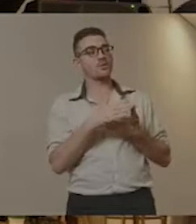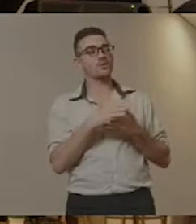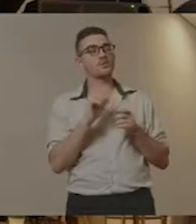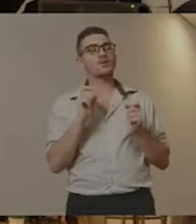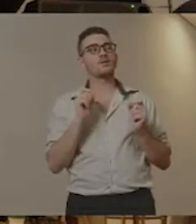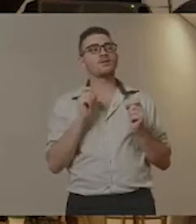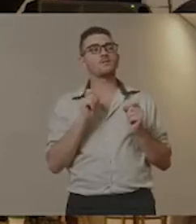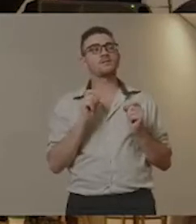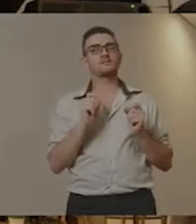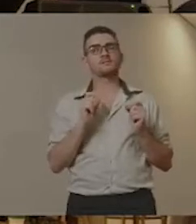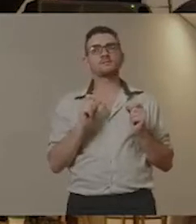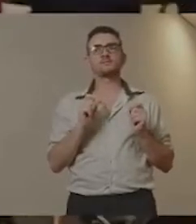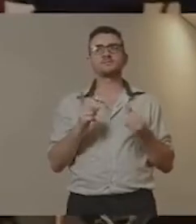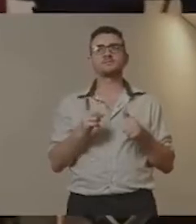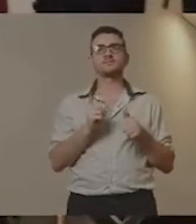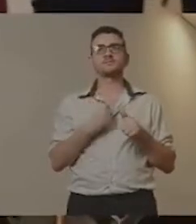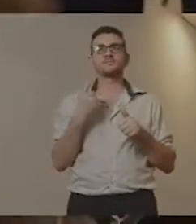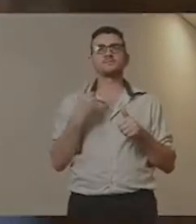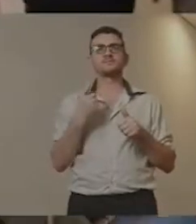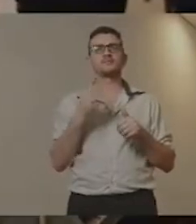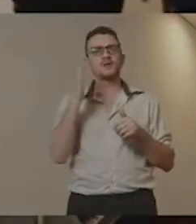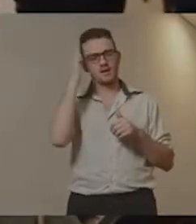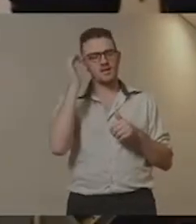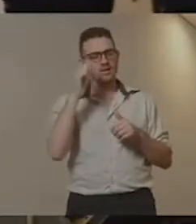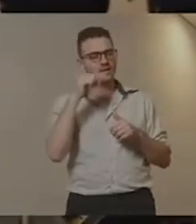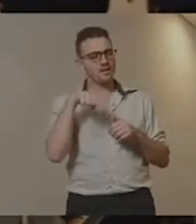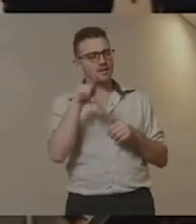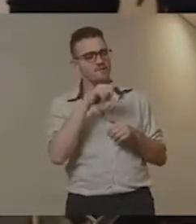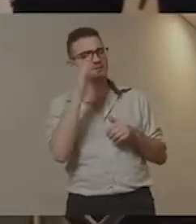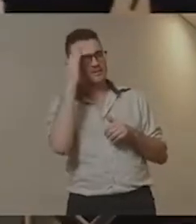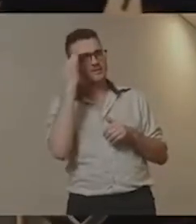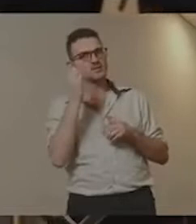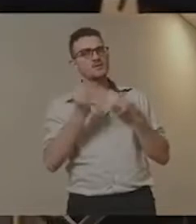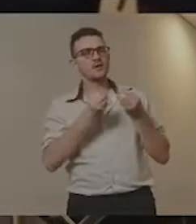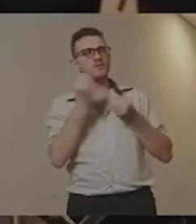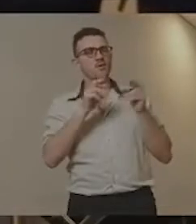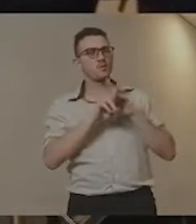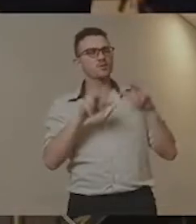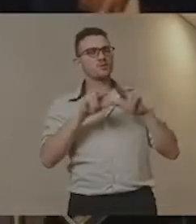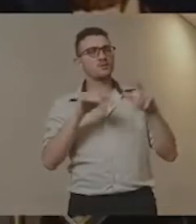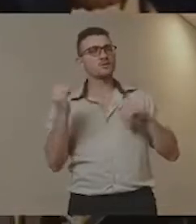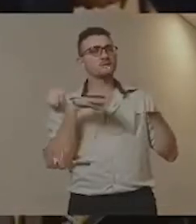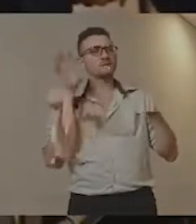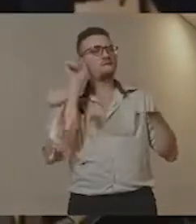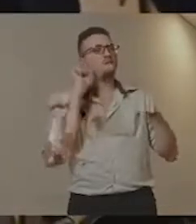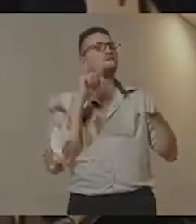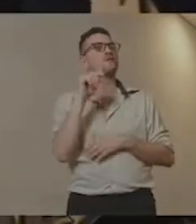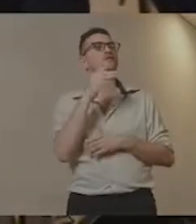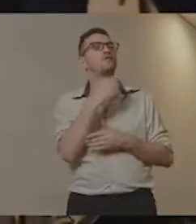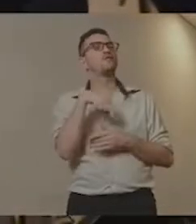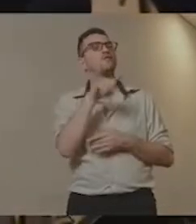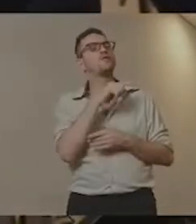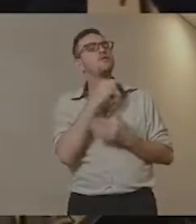a gente pontuar, porque provavelmente nesse bate-papo sobre saúde mental, nós vamos ouvir dos nossos estudantes